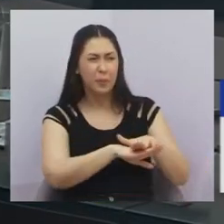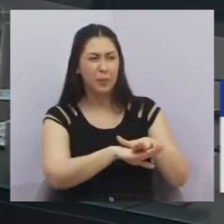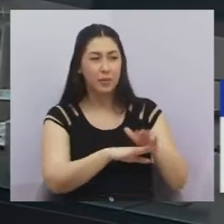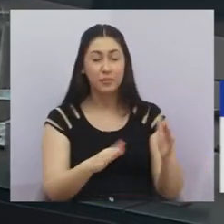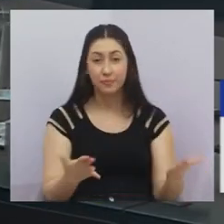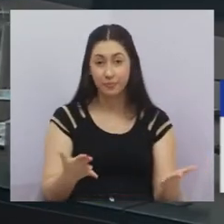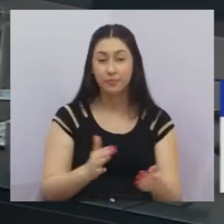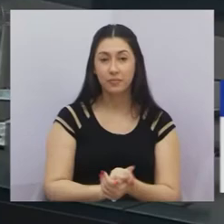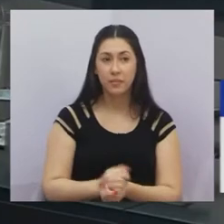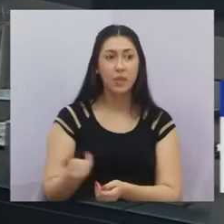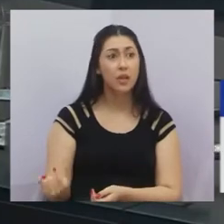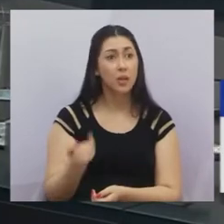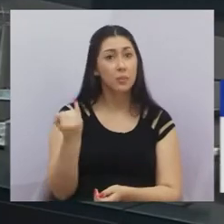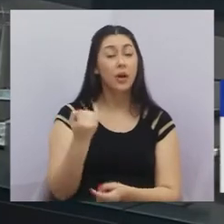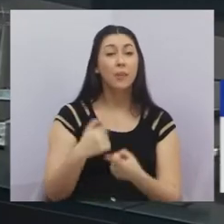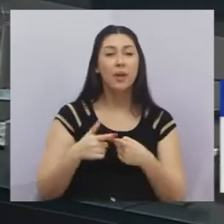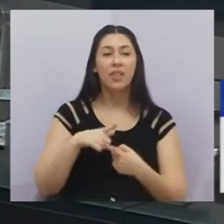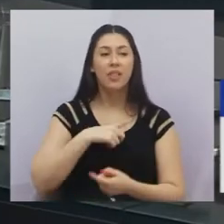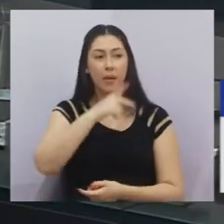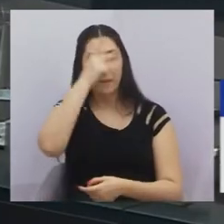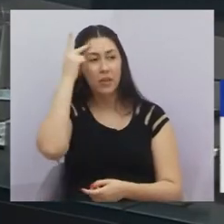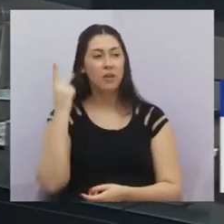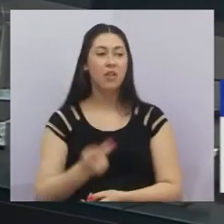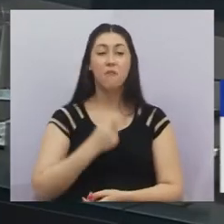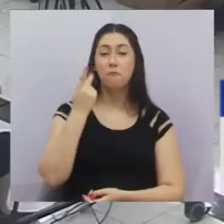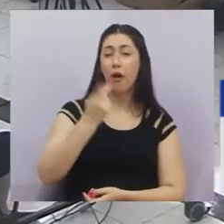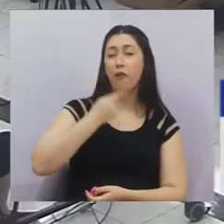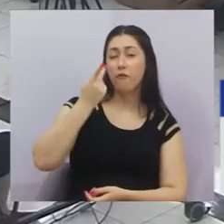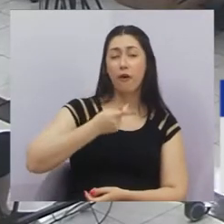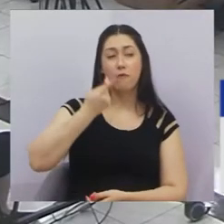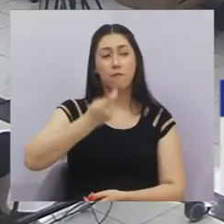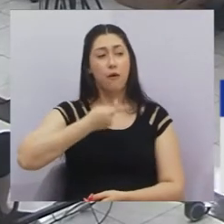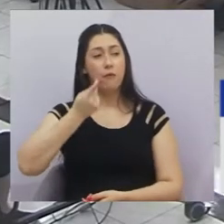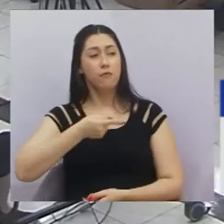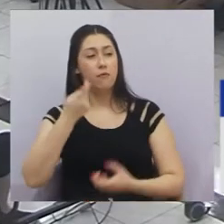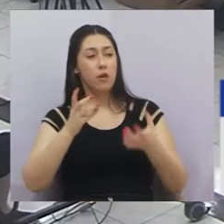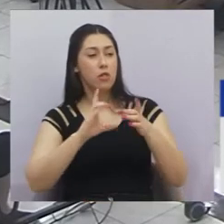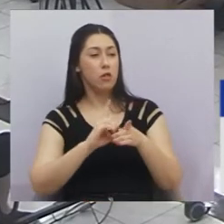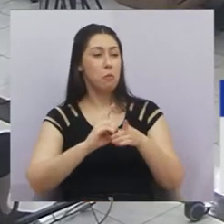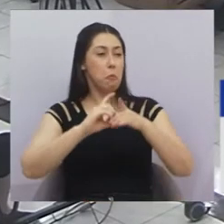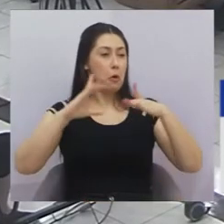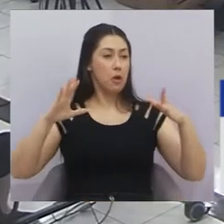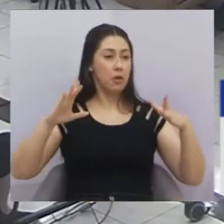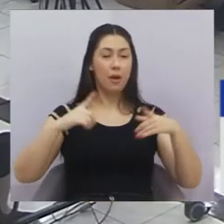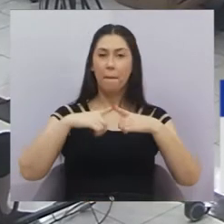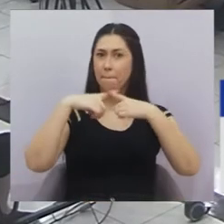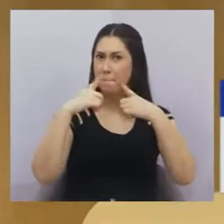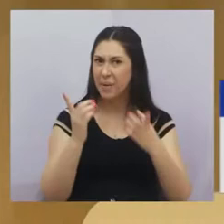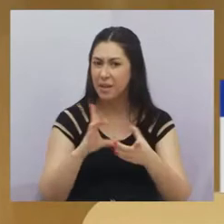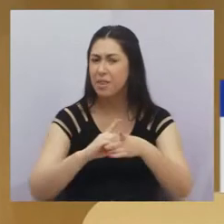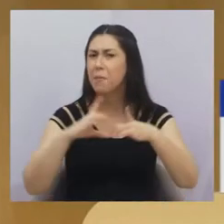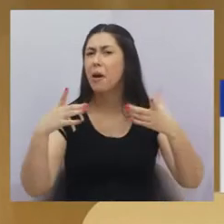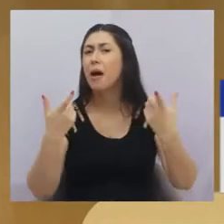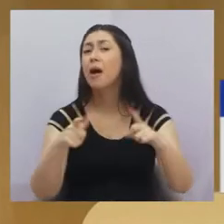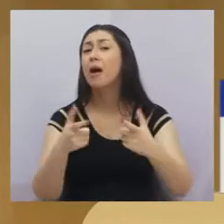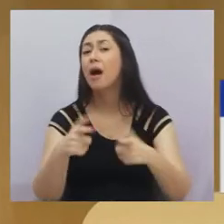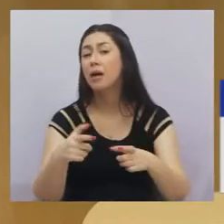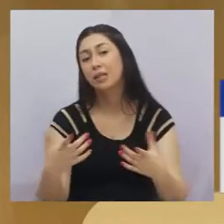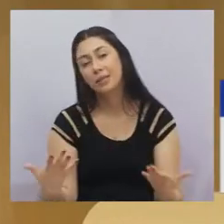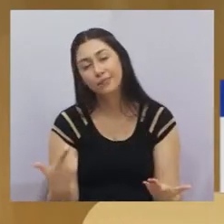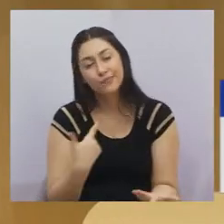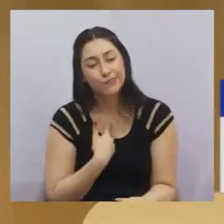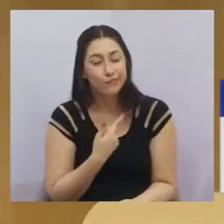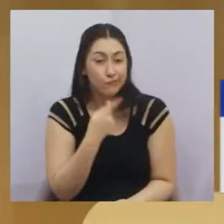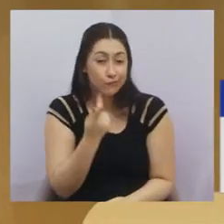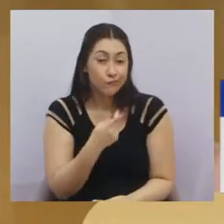importante. Se fala, tem gente que discursa tanto aqui em democracia, e isso é uma medida totalmente antidemocrática, né? Então, foi o que eu